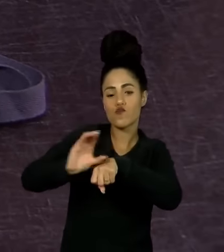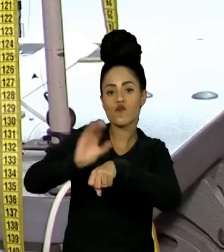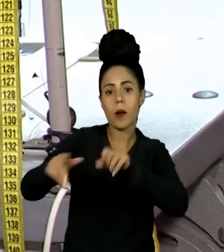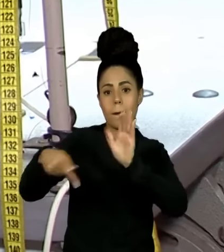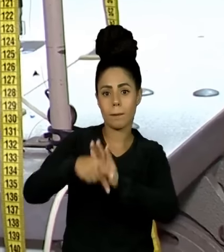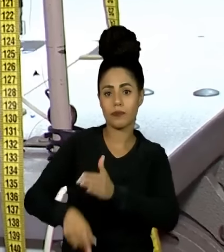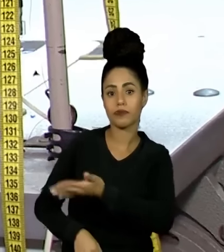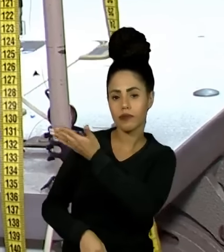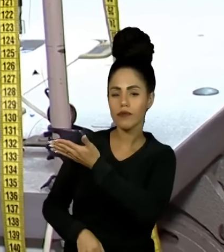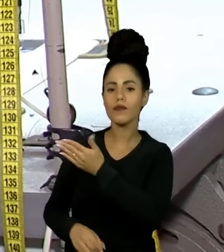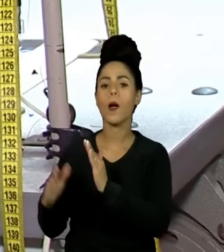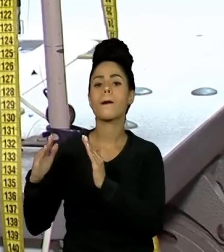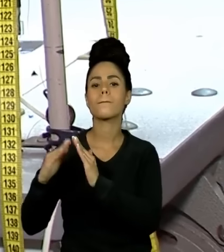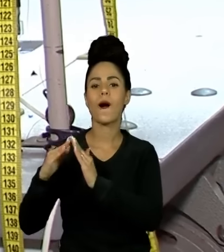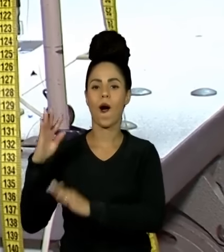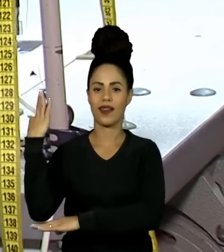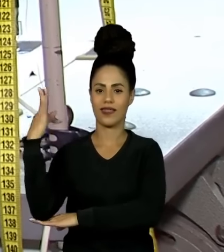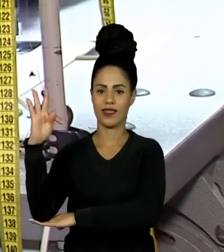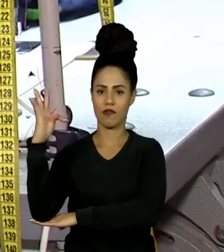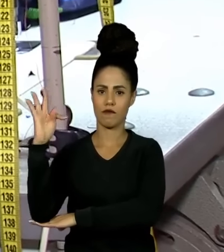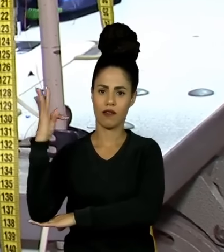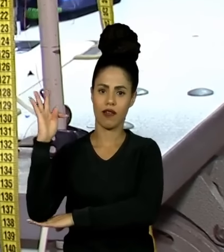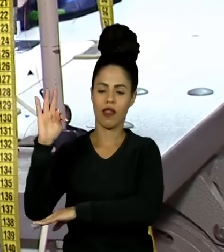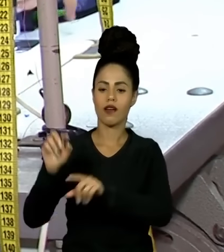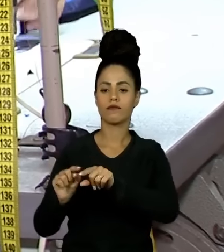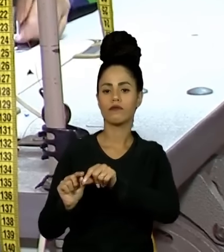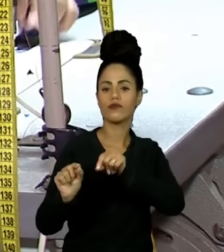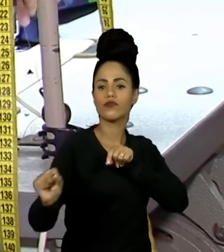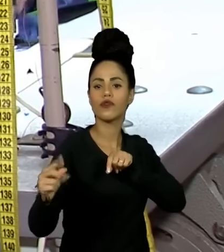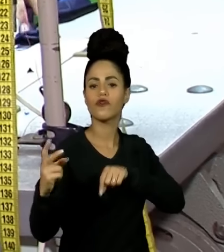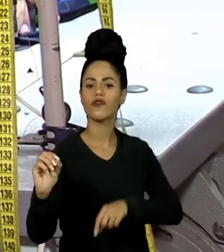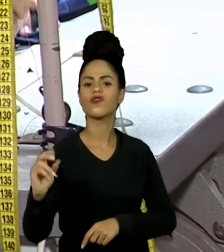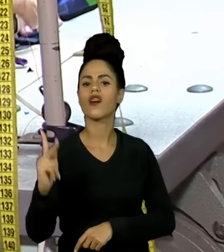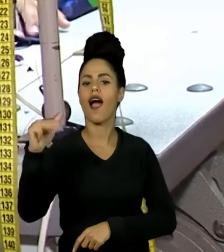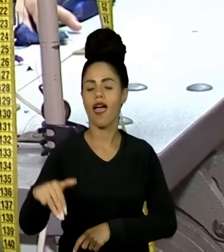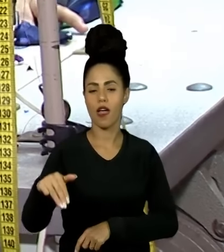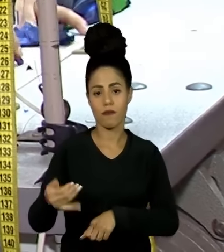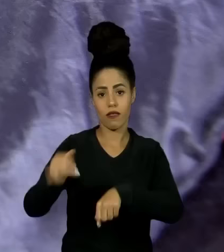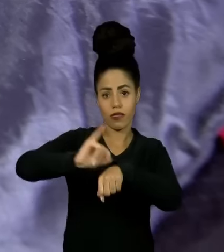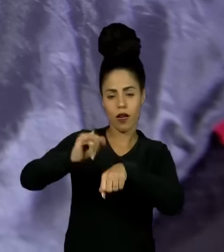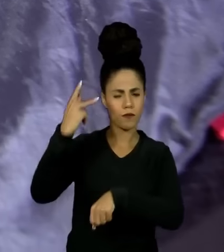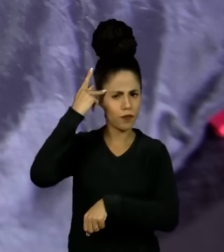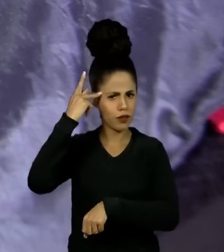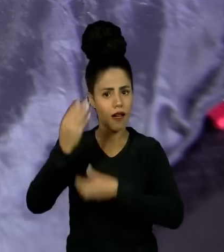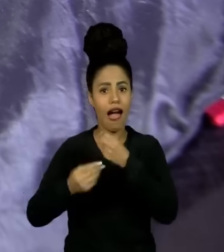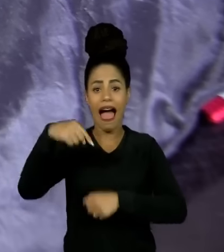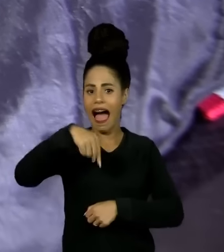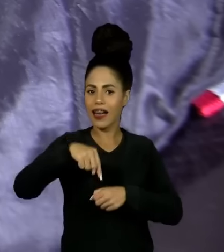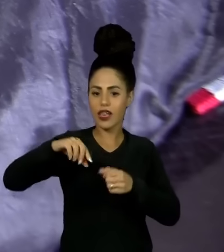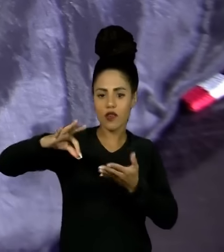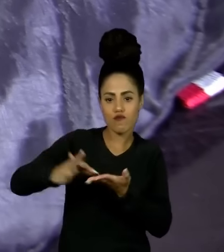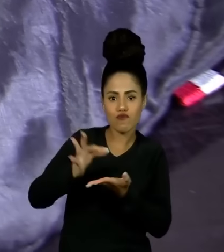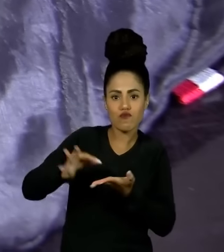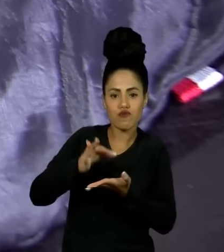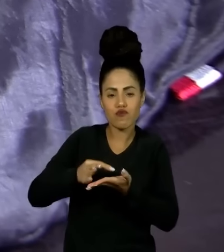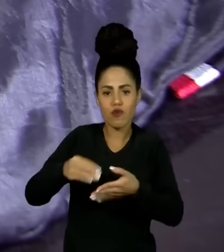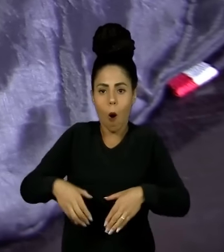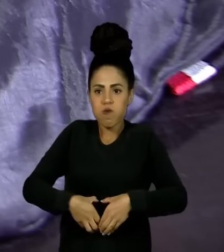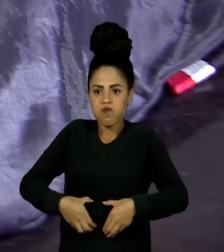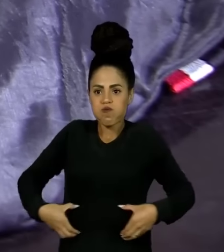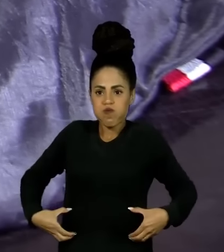Trama. Ela mora em Taboão da Serra, cerca de 20 quilômetros do centro da capital paulista. Aqui costura o